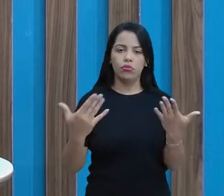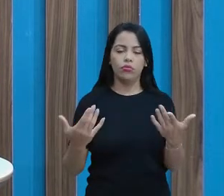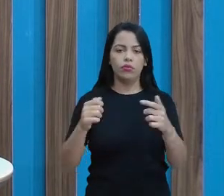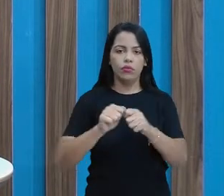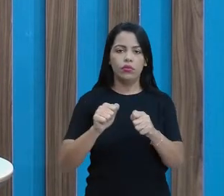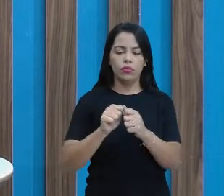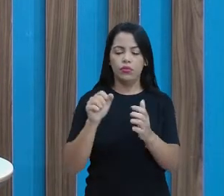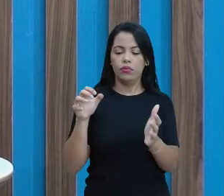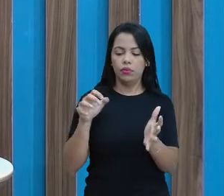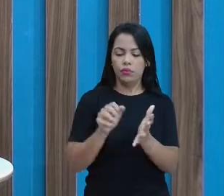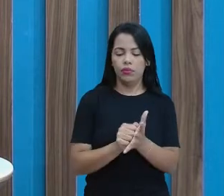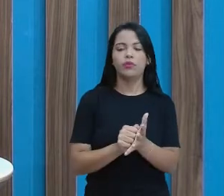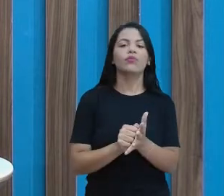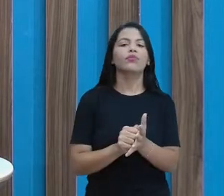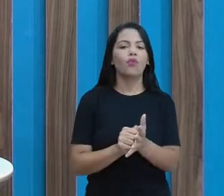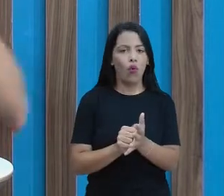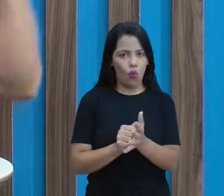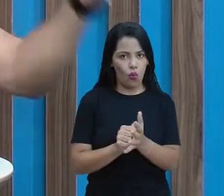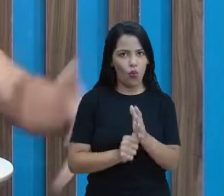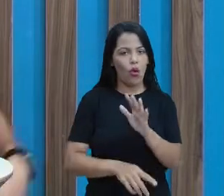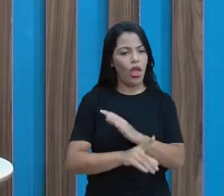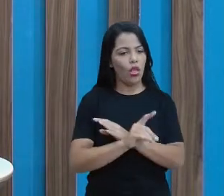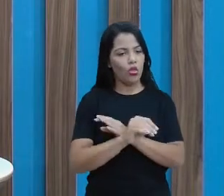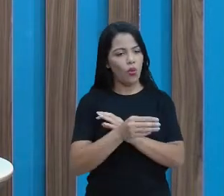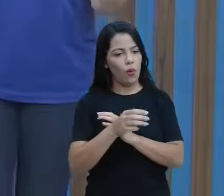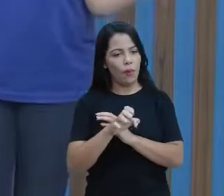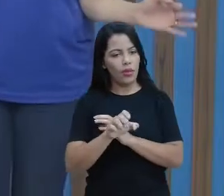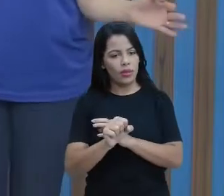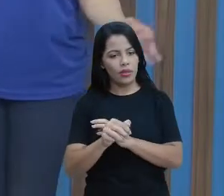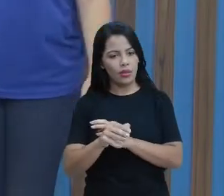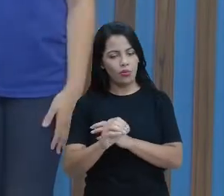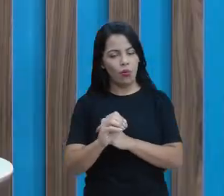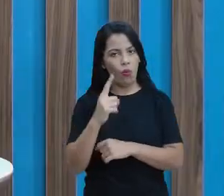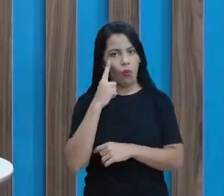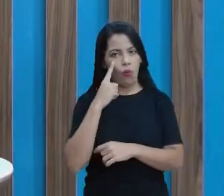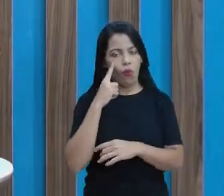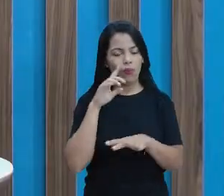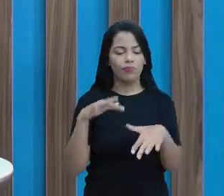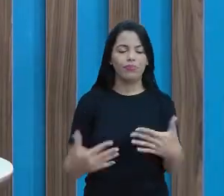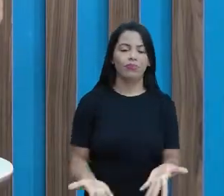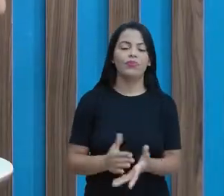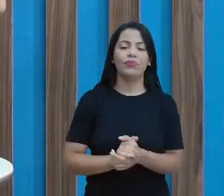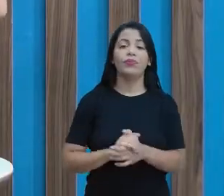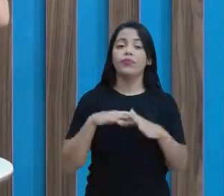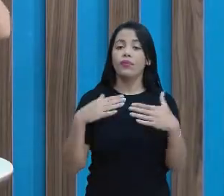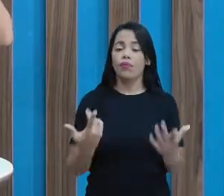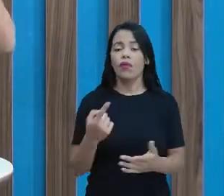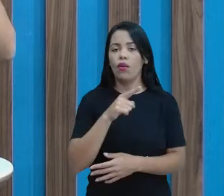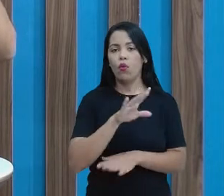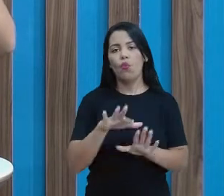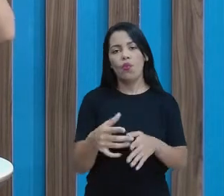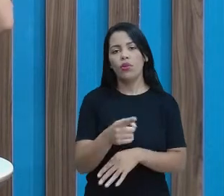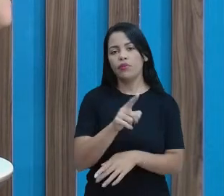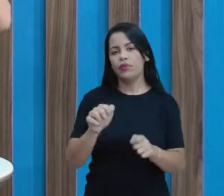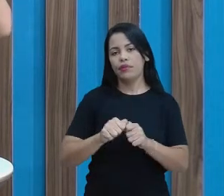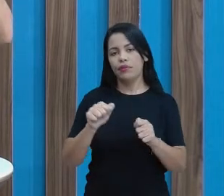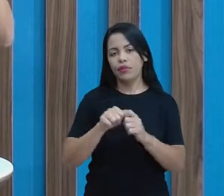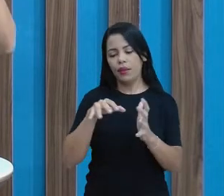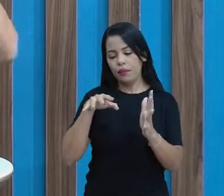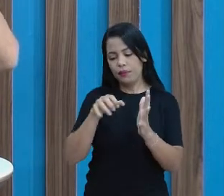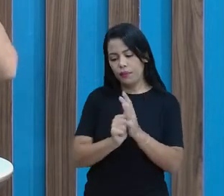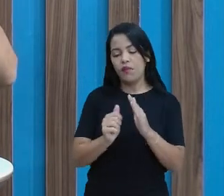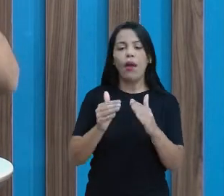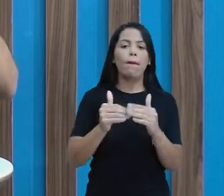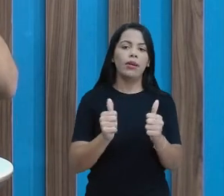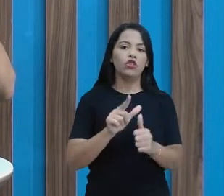do mesmo. Olha, do mesmo. Dali. E aí, quando você fizer o download, vai pedir o seu login